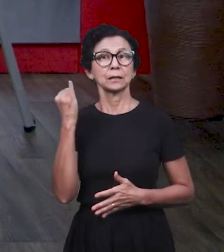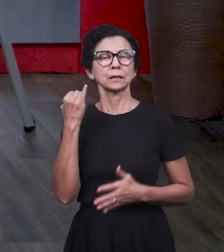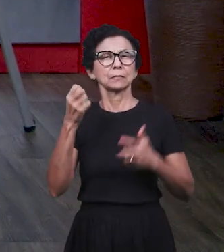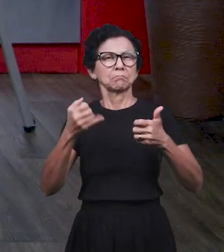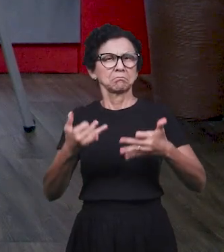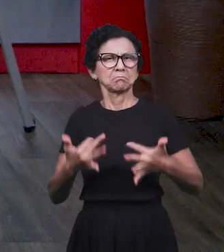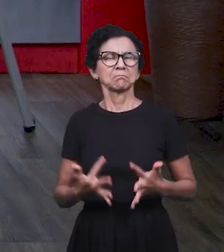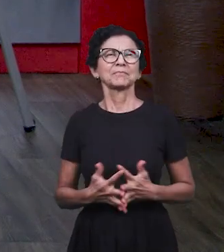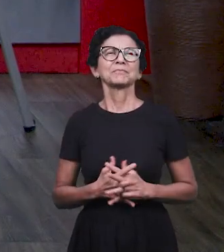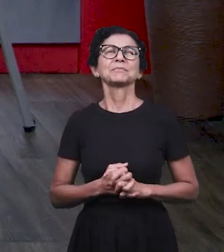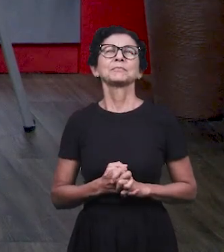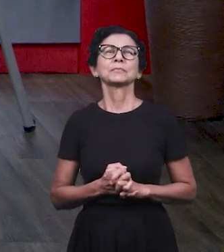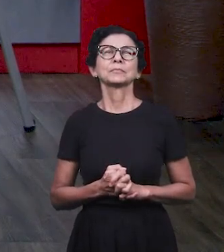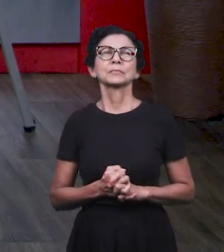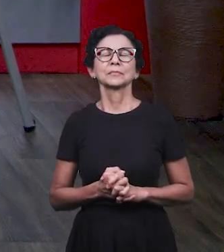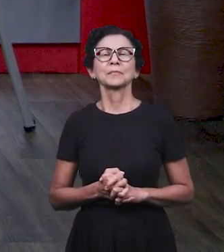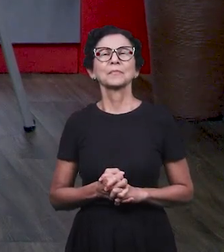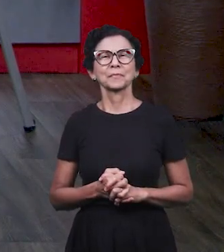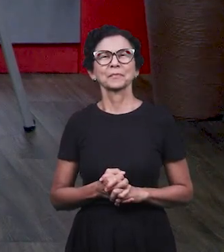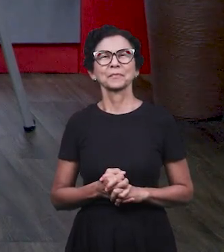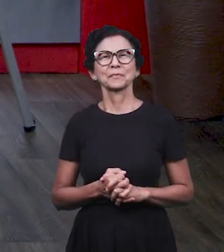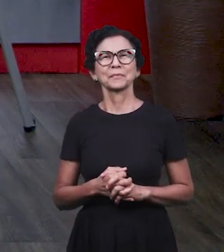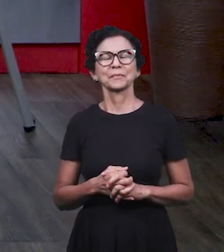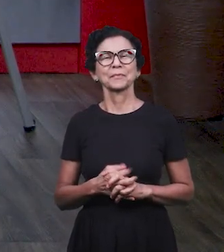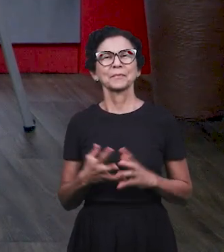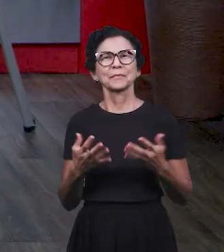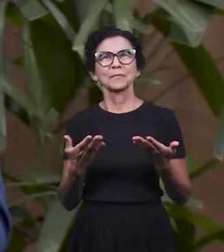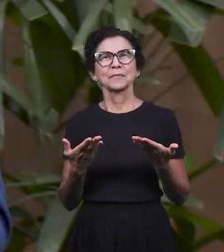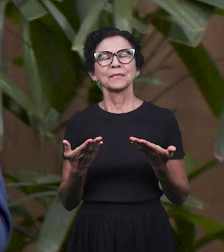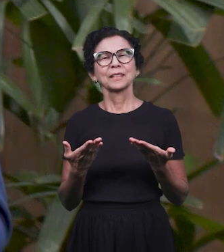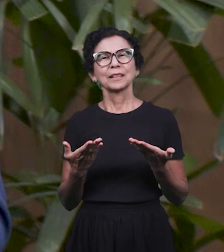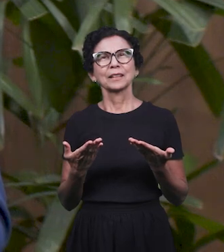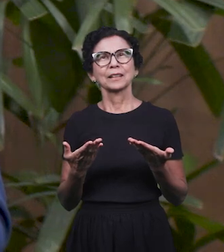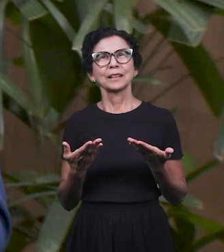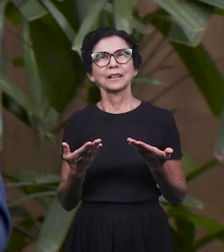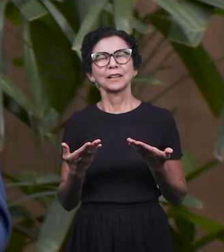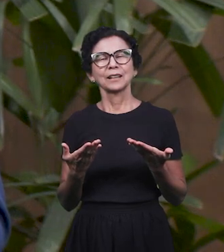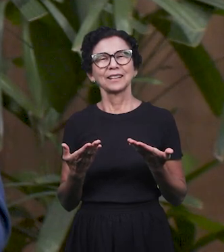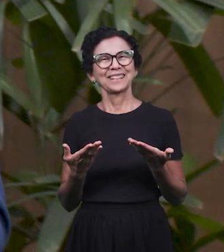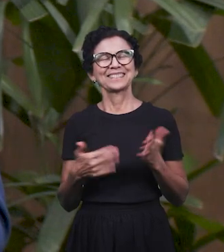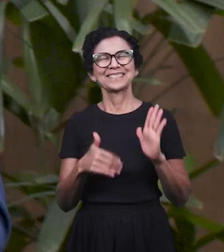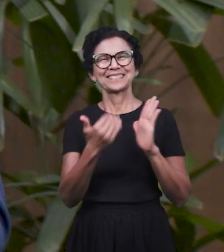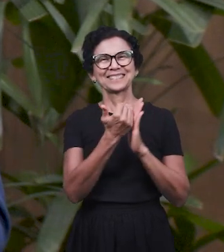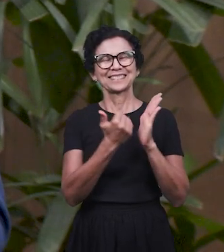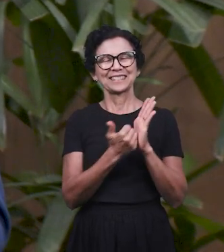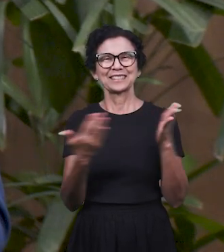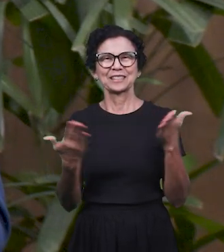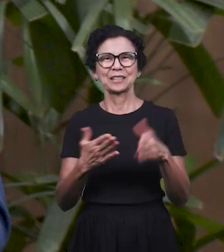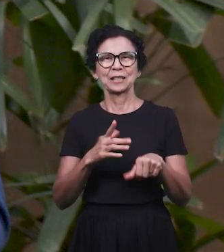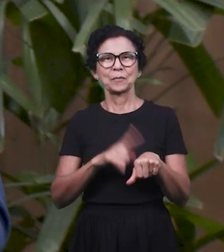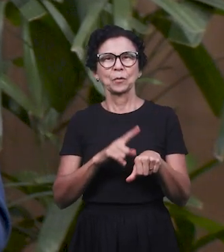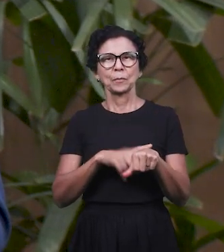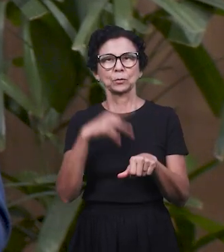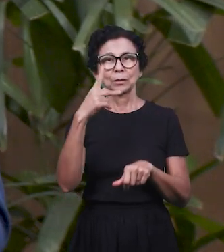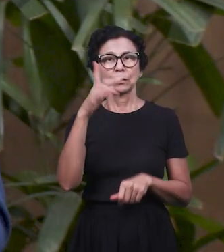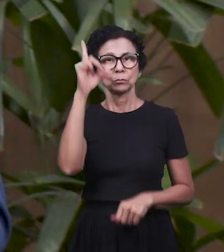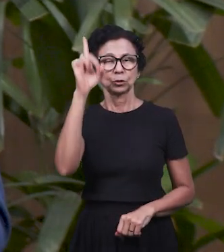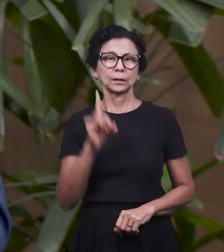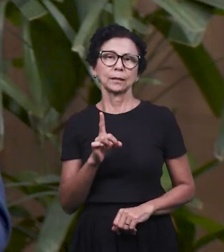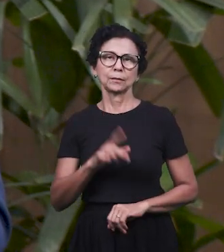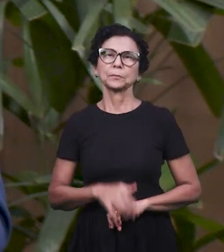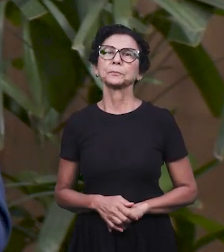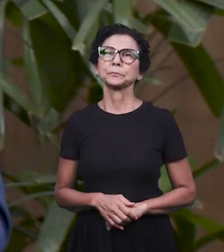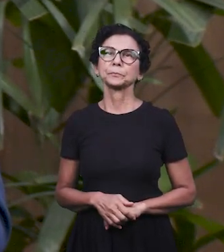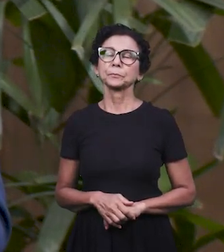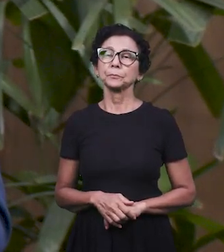bem explicado aqui. Amém. Estamos à disposição. Esse foi o nosso programa de hoje, Momento Direito, o qual falamos